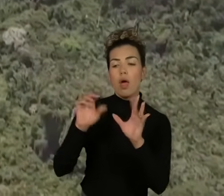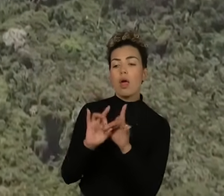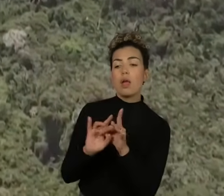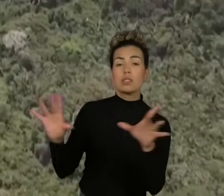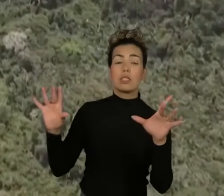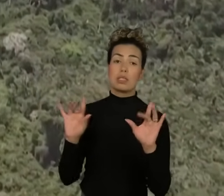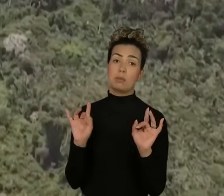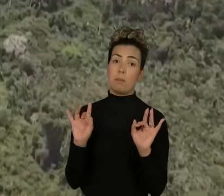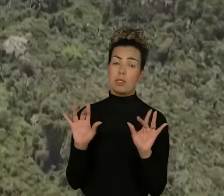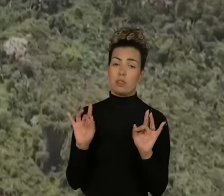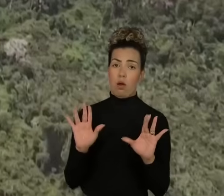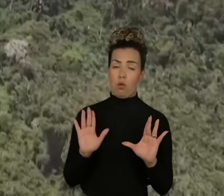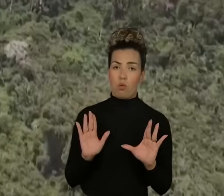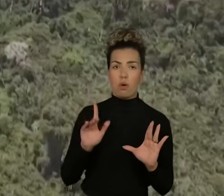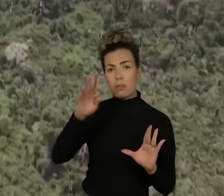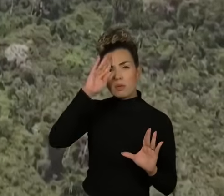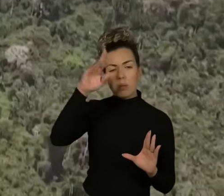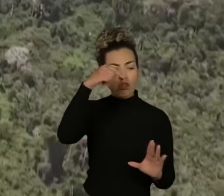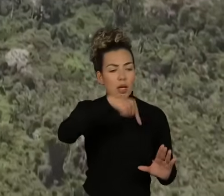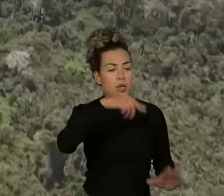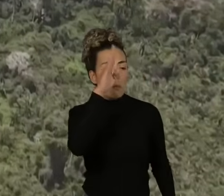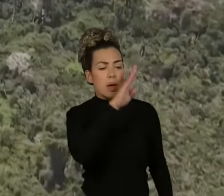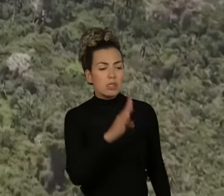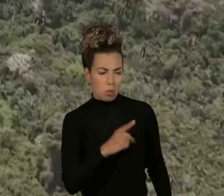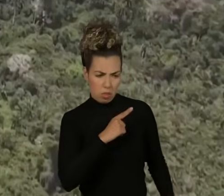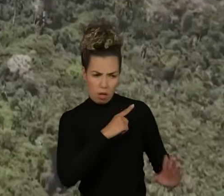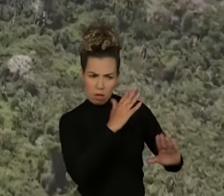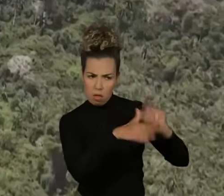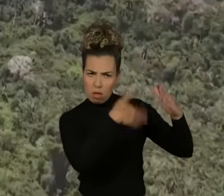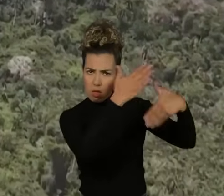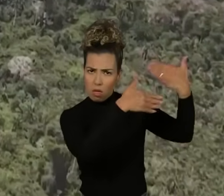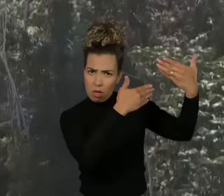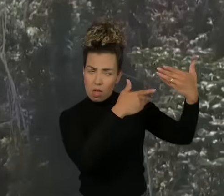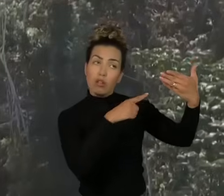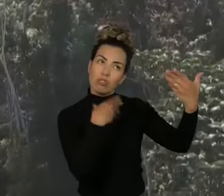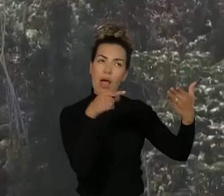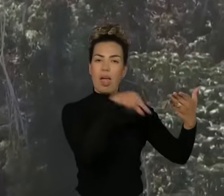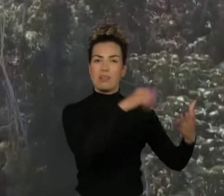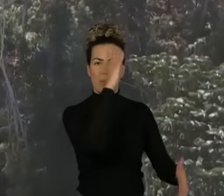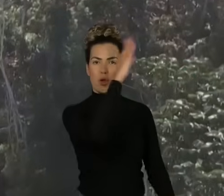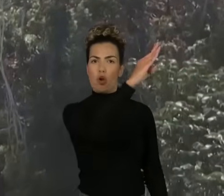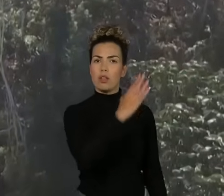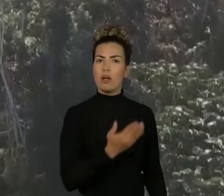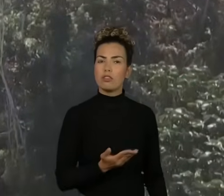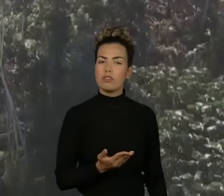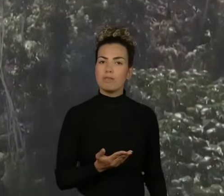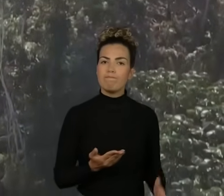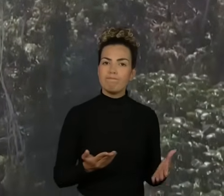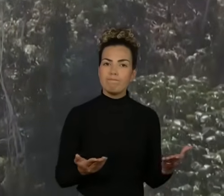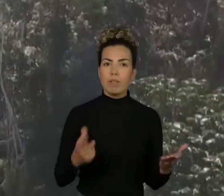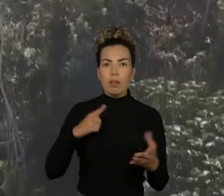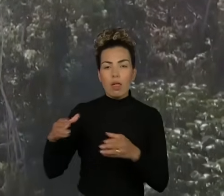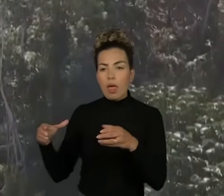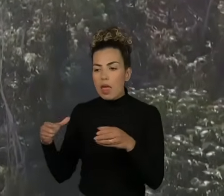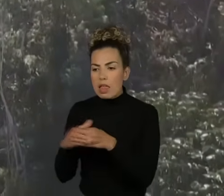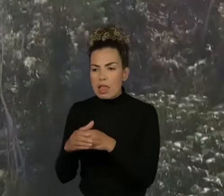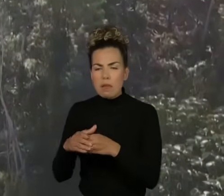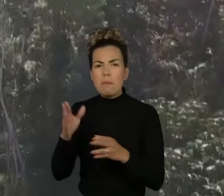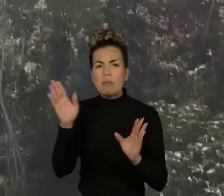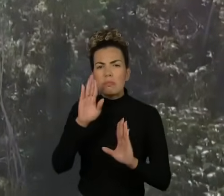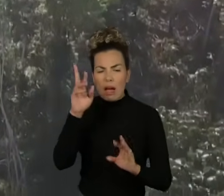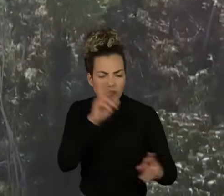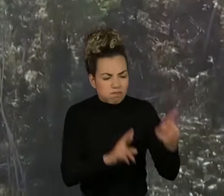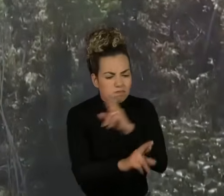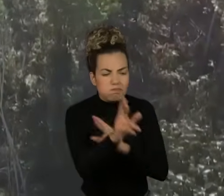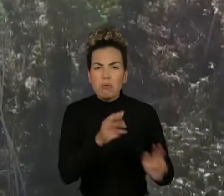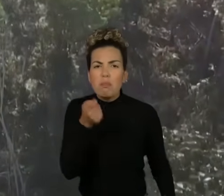processos estratégicos para o país que serão tratados como prioridade. Uma nova equipe vai agilizar prazos para